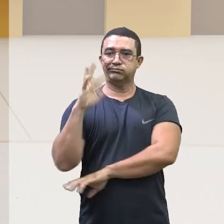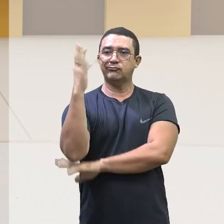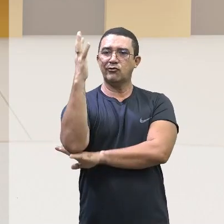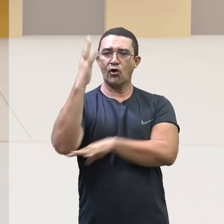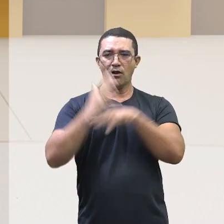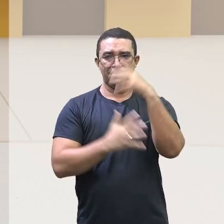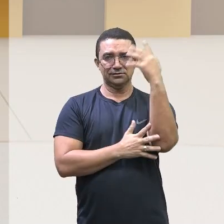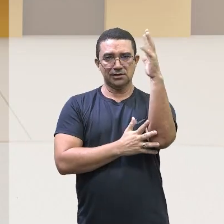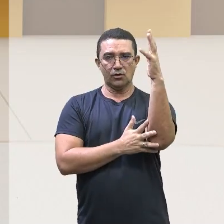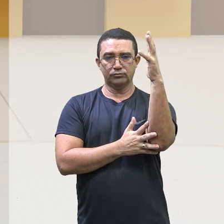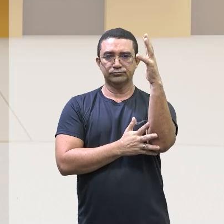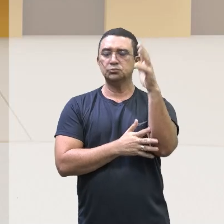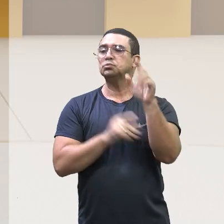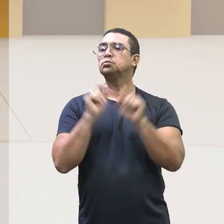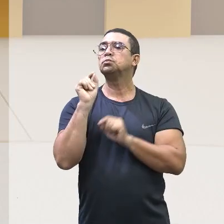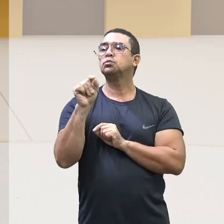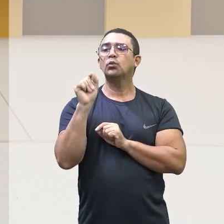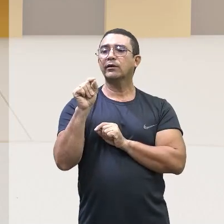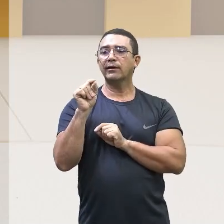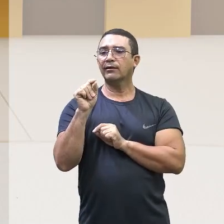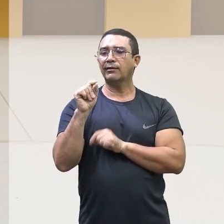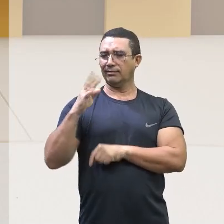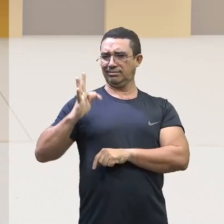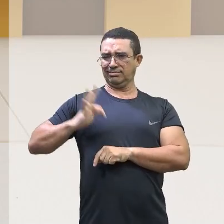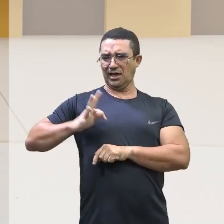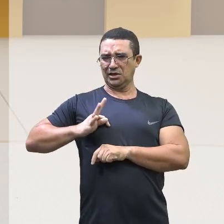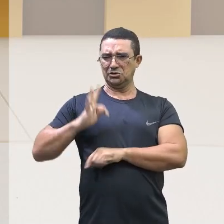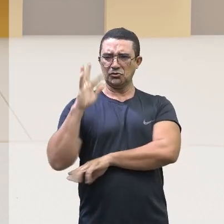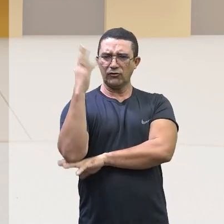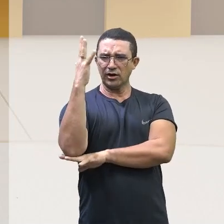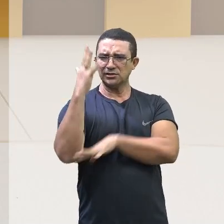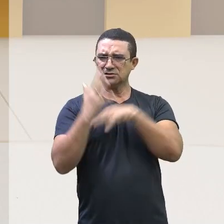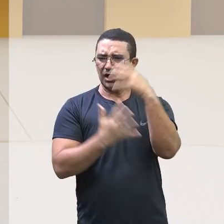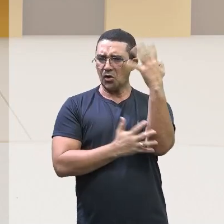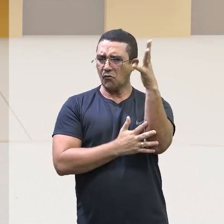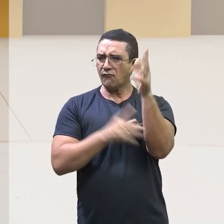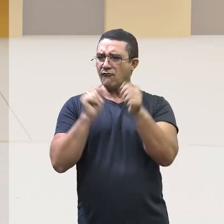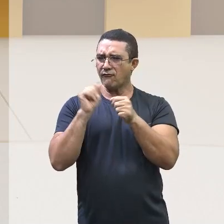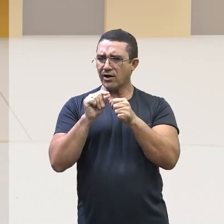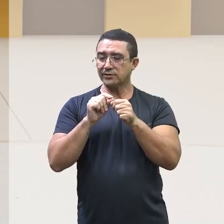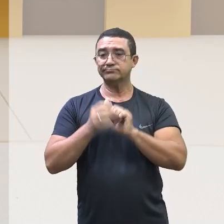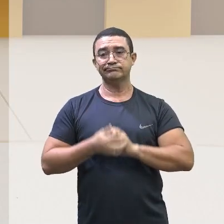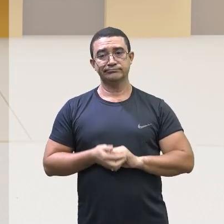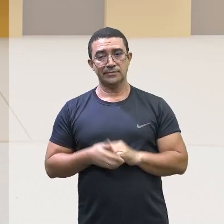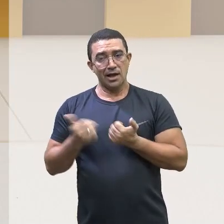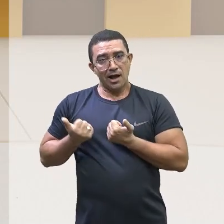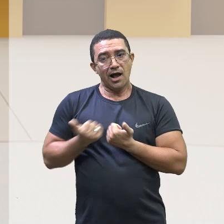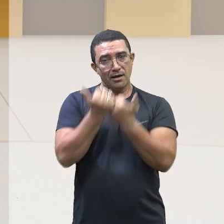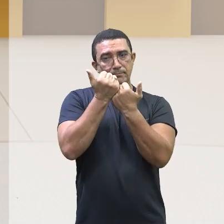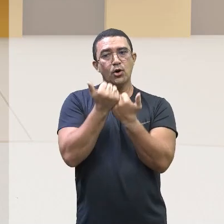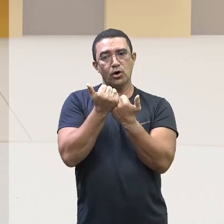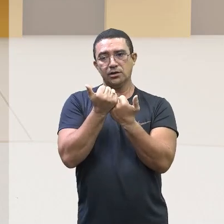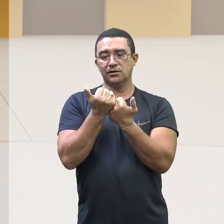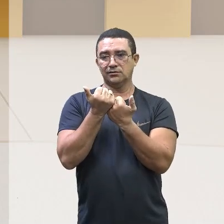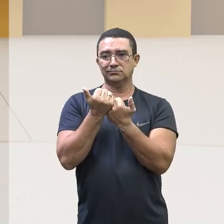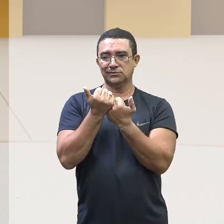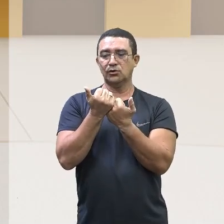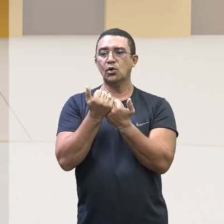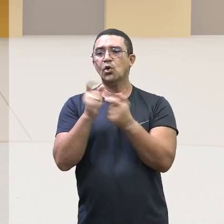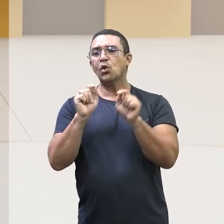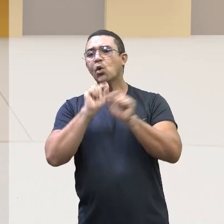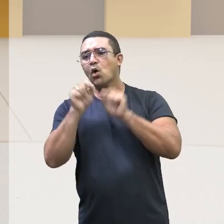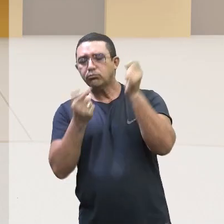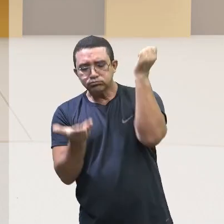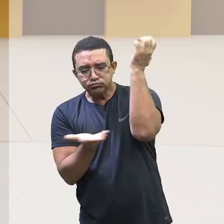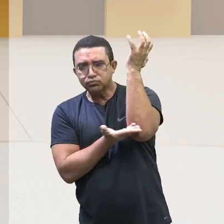só, pessoal, o que o técnico florestal faz, né? Auxiliam no manejo sustentável da floresta, garantindo